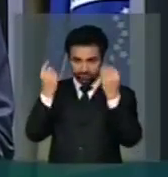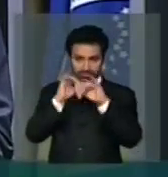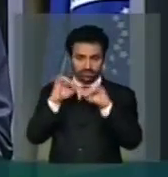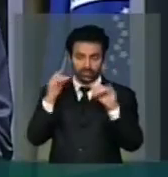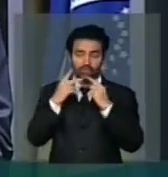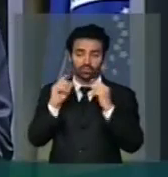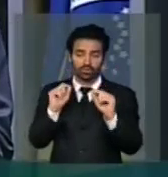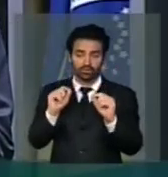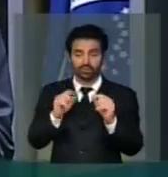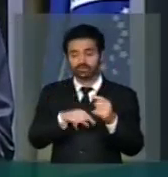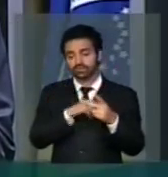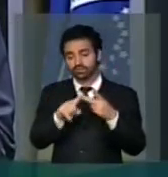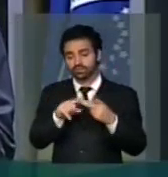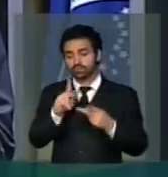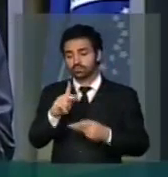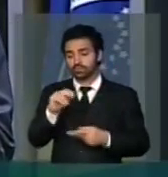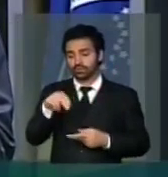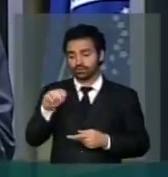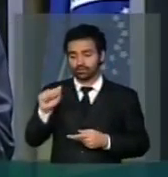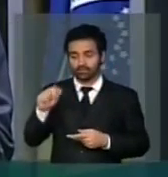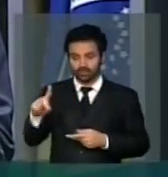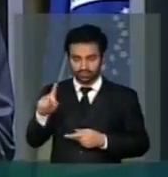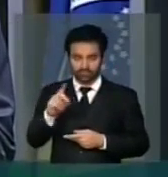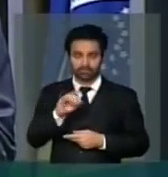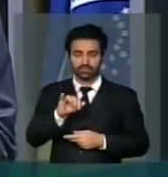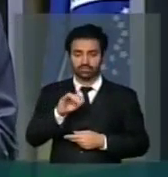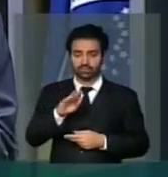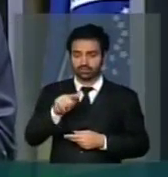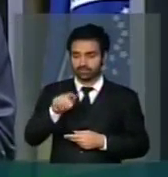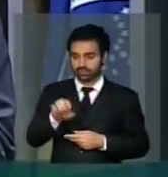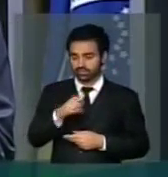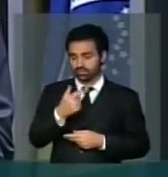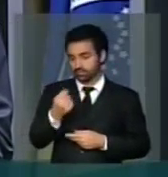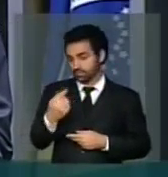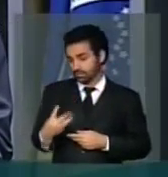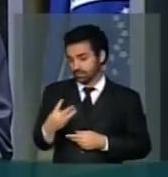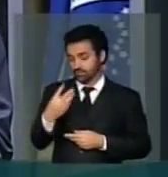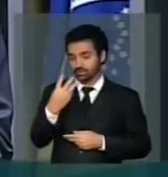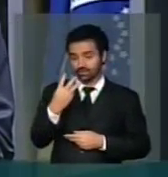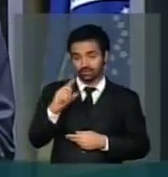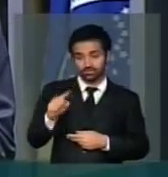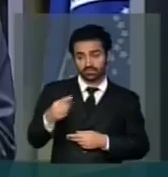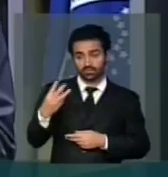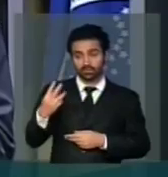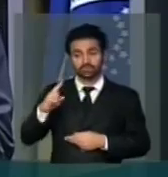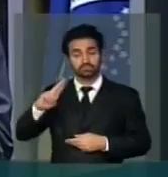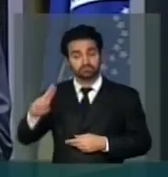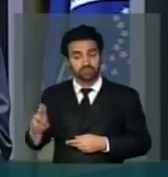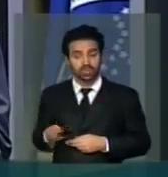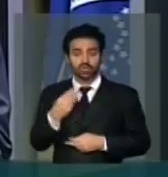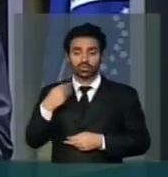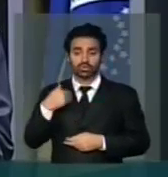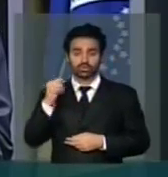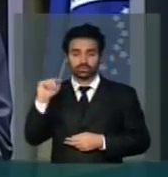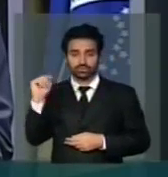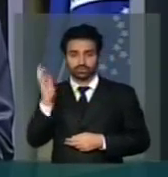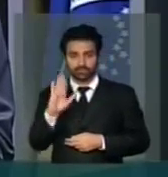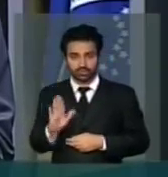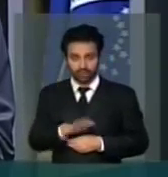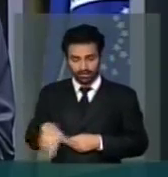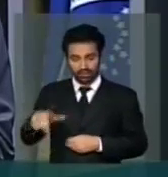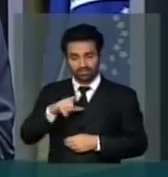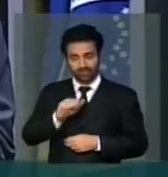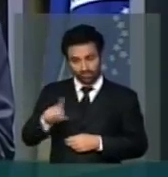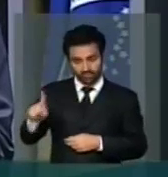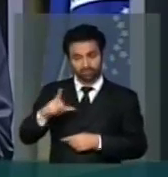que, segundo os dados do PNAD, IBGE, de 2013, são 3,2 milhões de crianças e adolescentes trabalhando